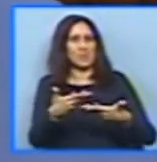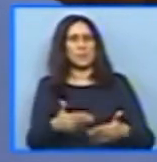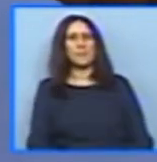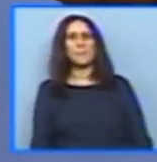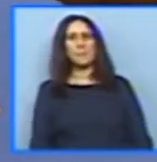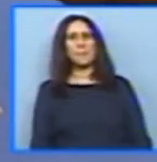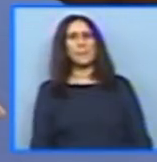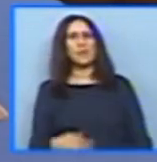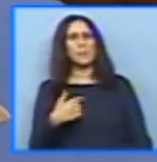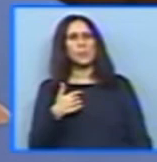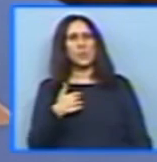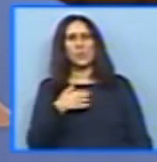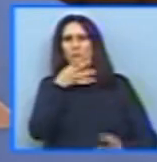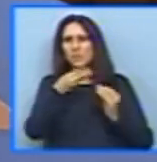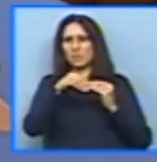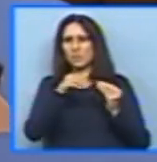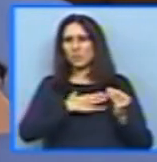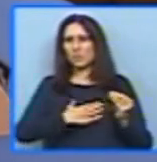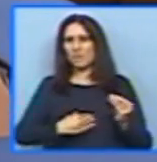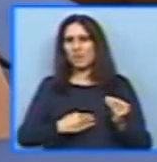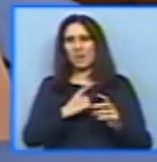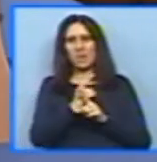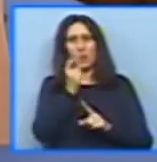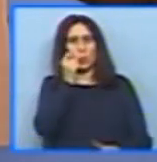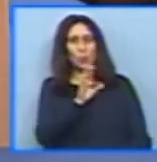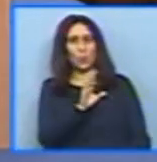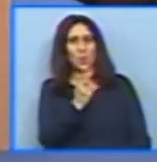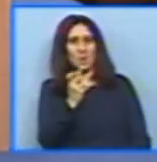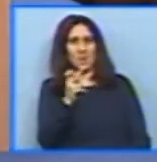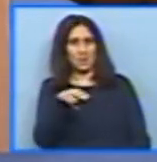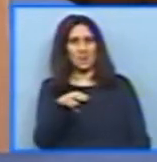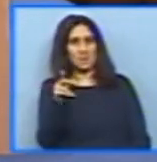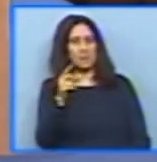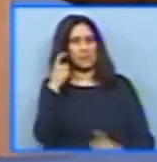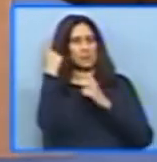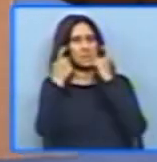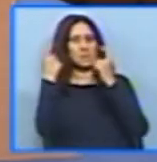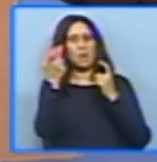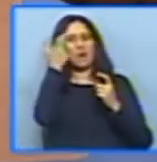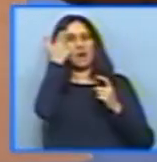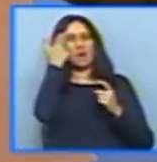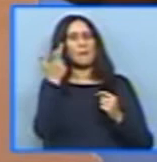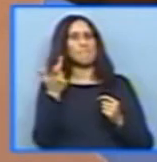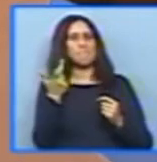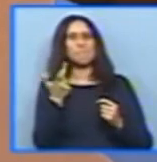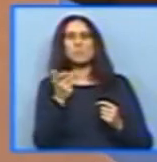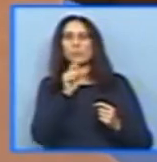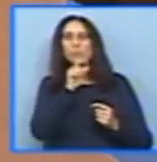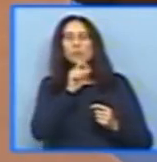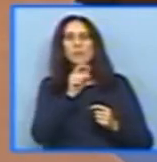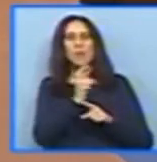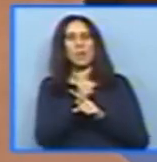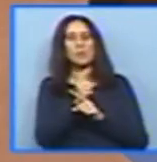Eu gostaria de acrescentar a reflexão que o Juan acaba de fazer. Suscitou-me, talvez, antes de entrar